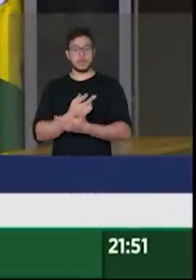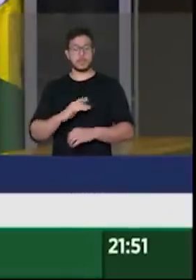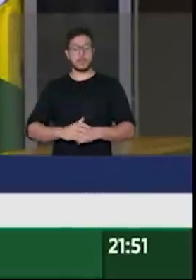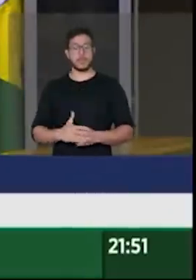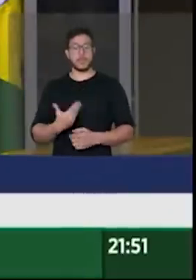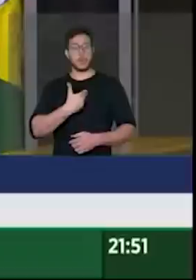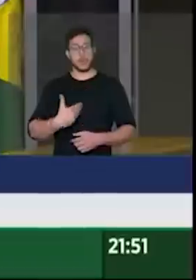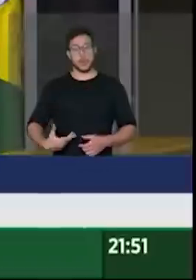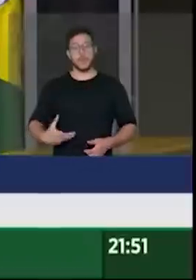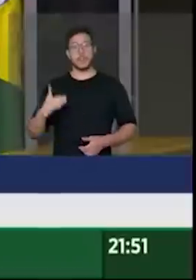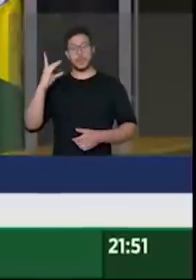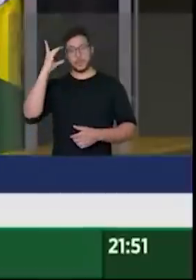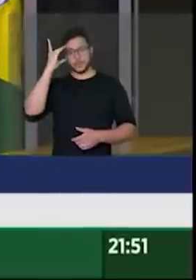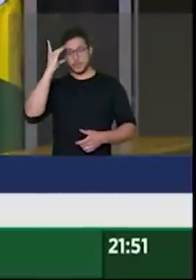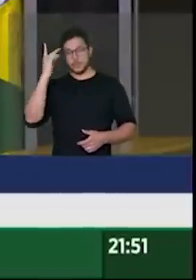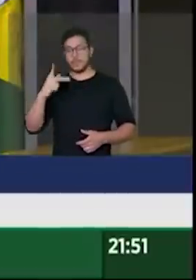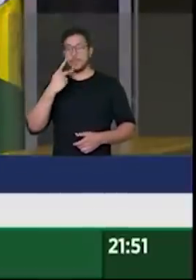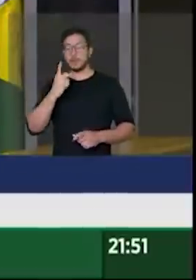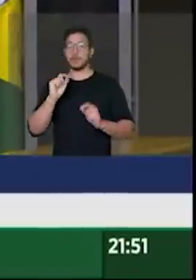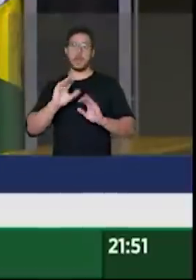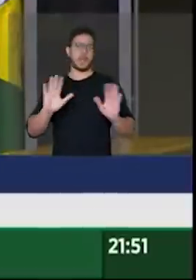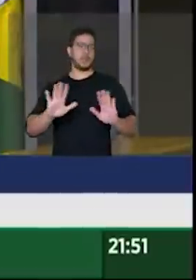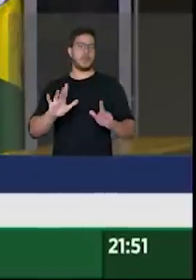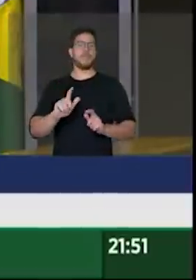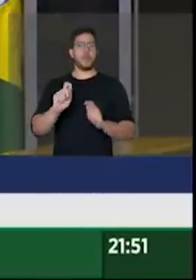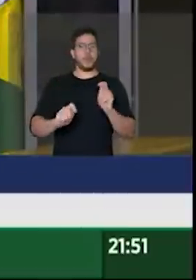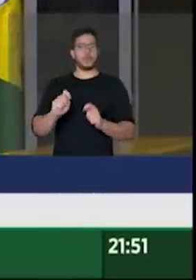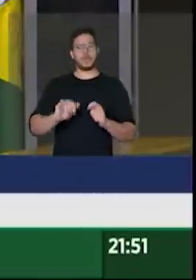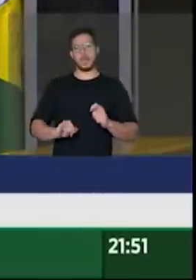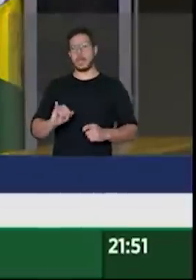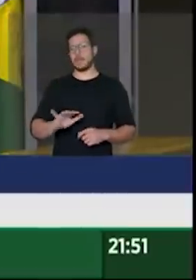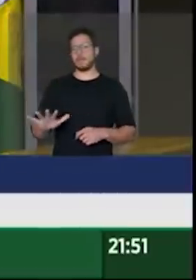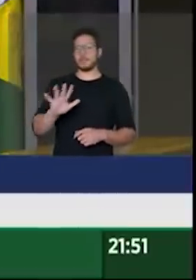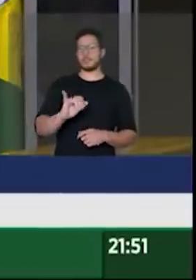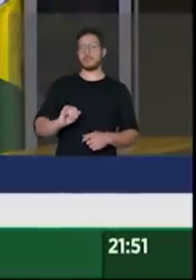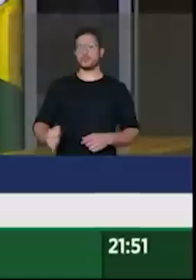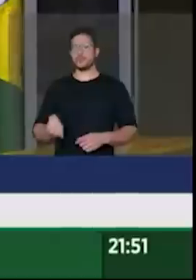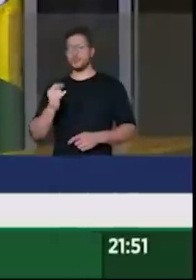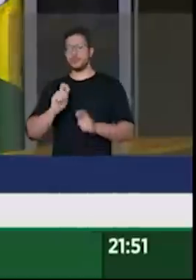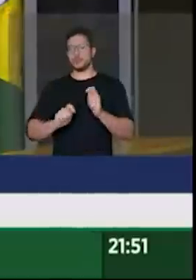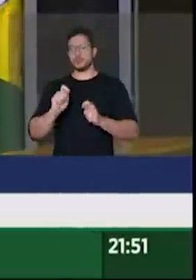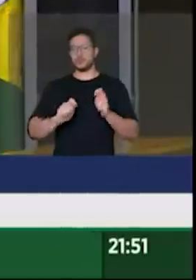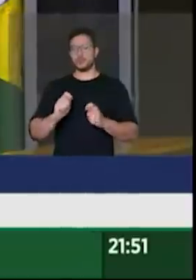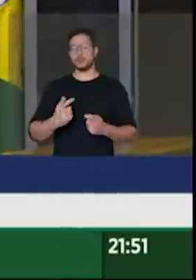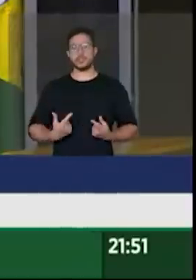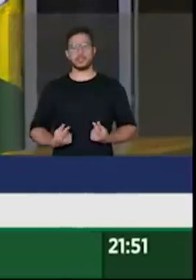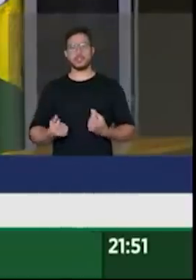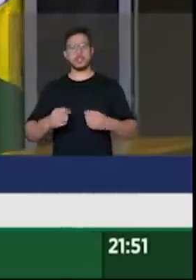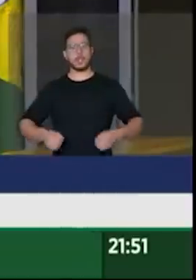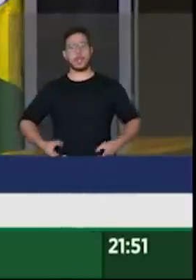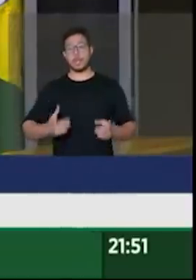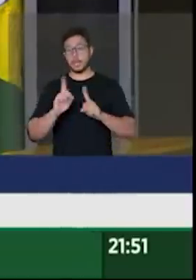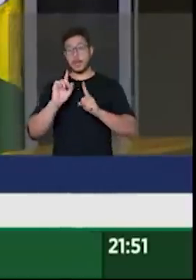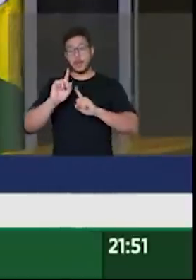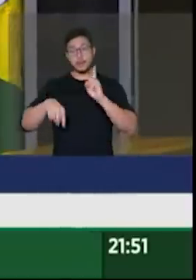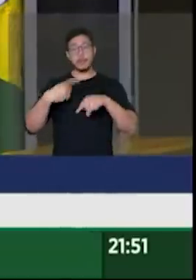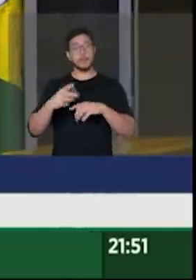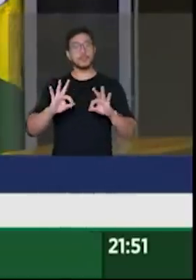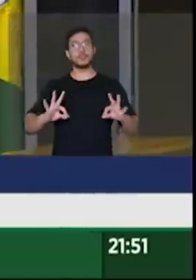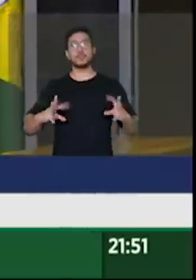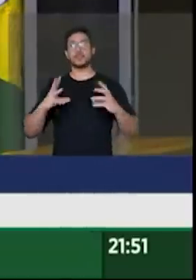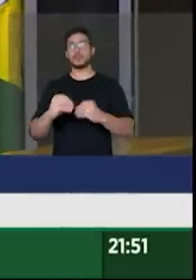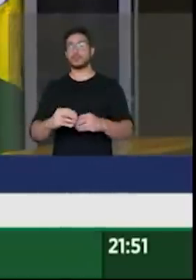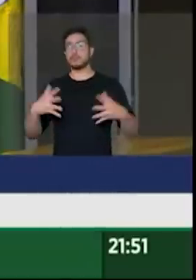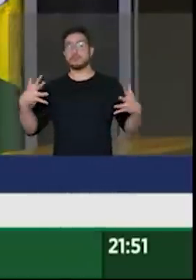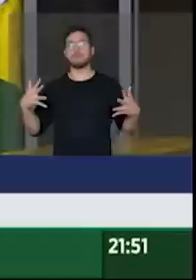no final do primeiro mandato. Ela dizia que ia manter a inflação sob controle, taxa de juros sob controle, que as contas públicas não iam estourar. No outro ano estouraram